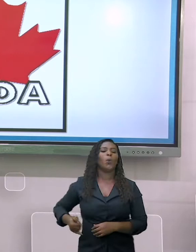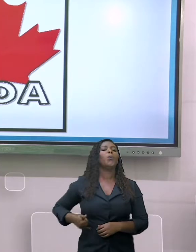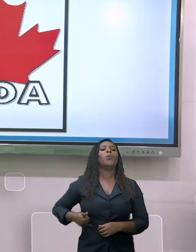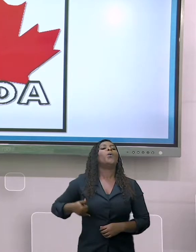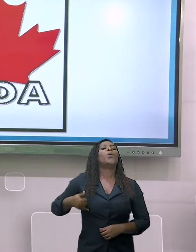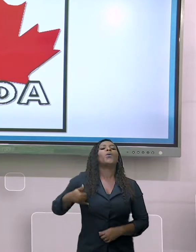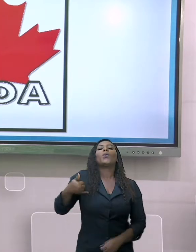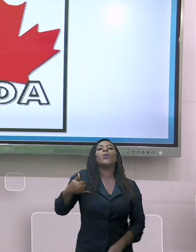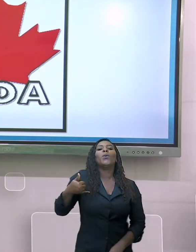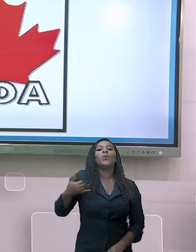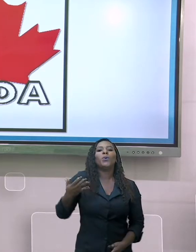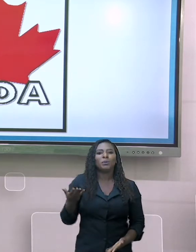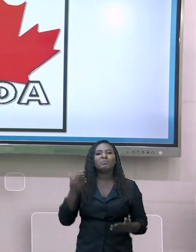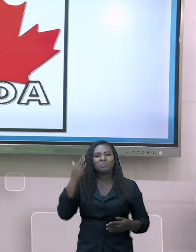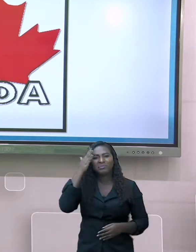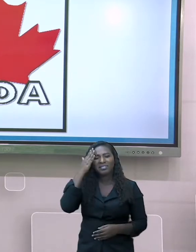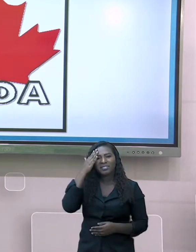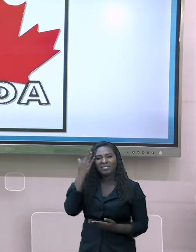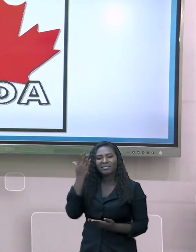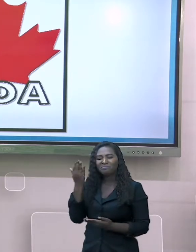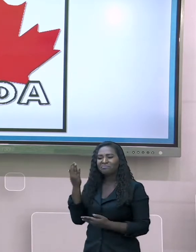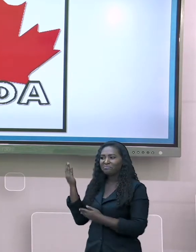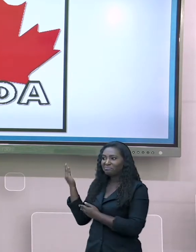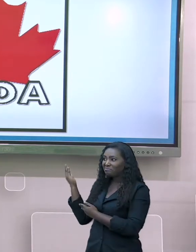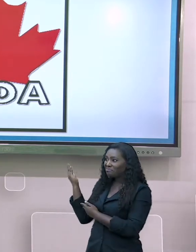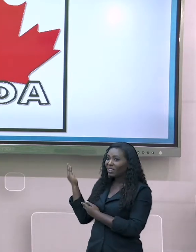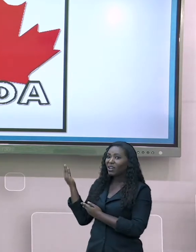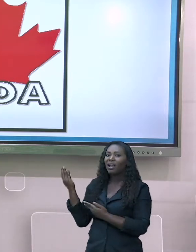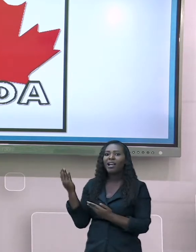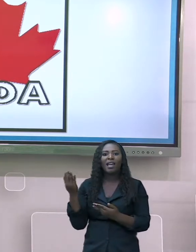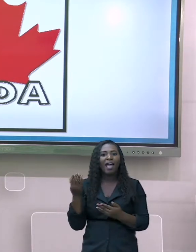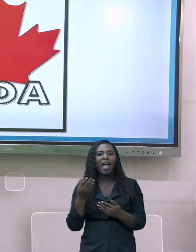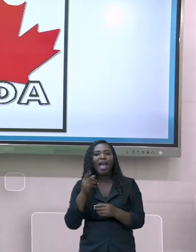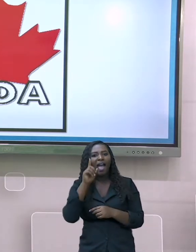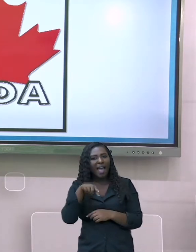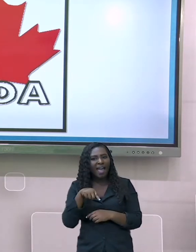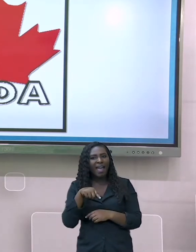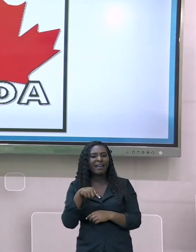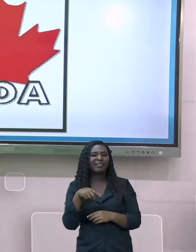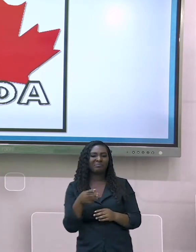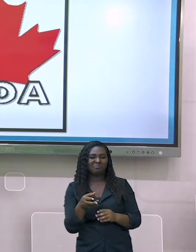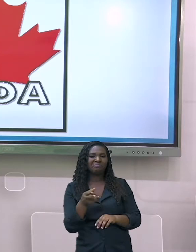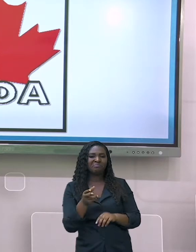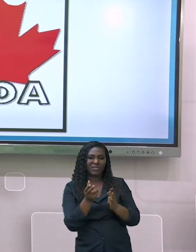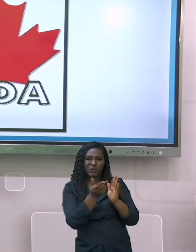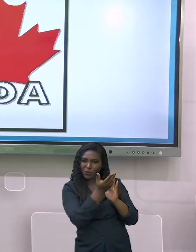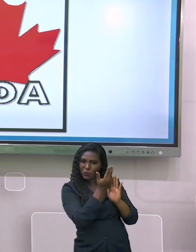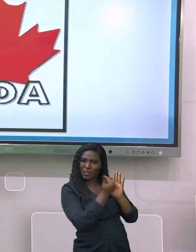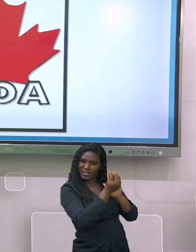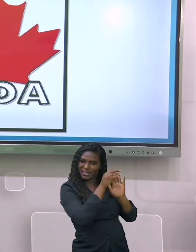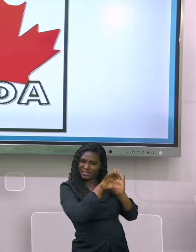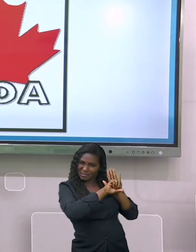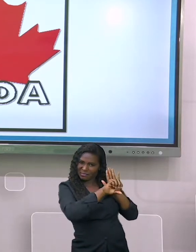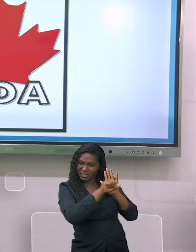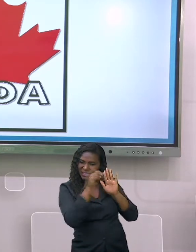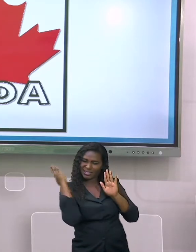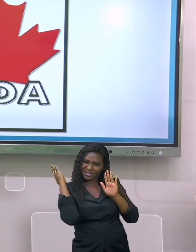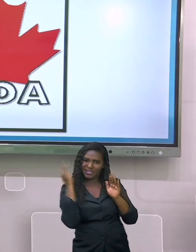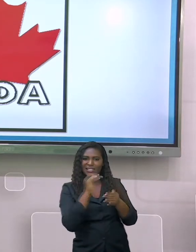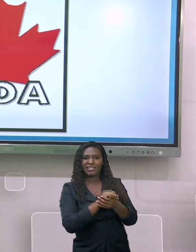estar. E essa polícia montada canadense, ela